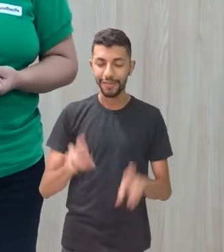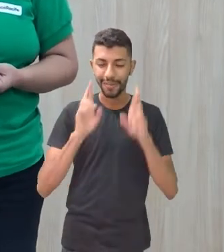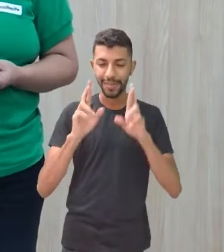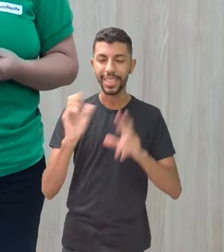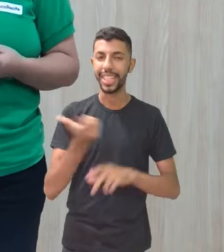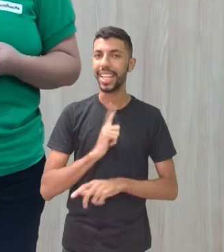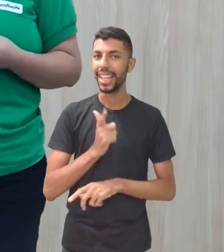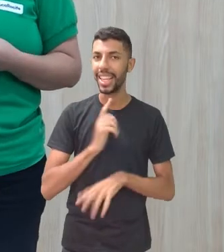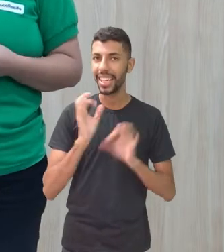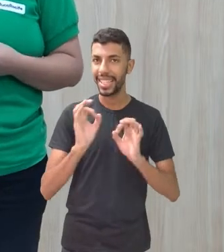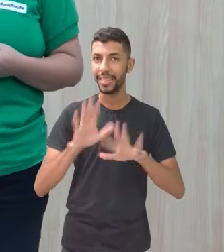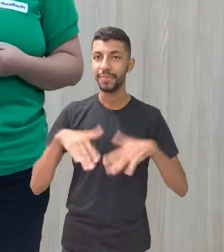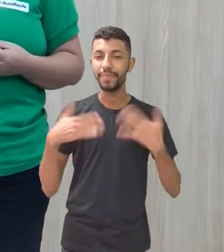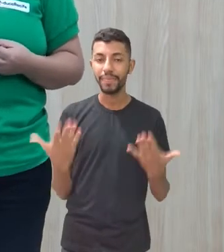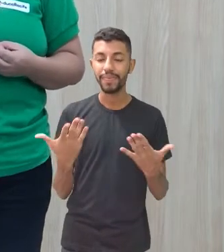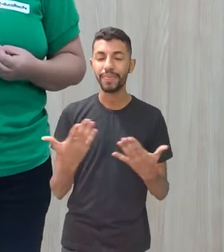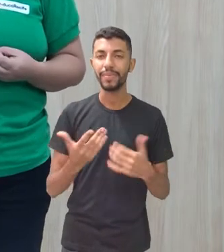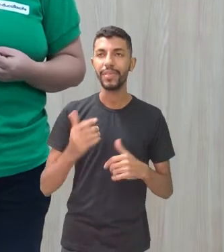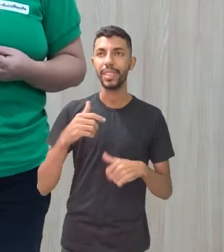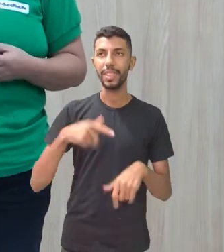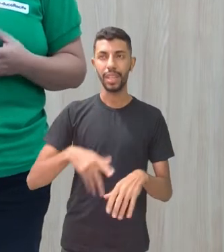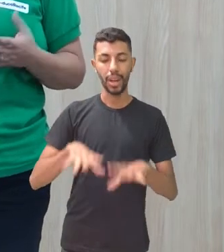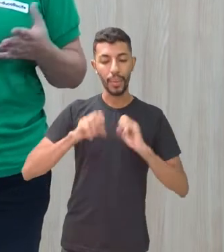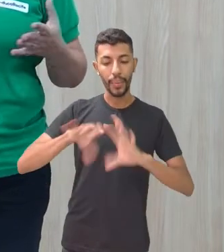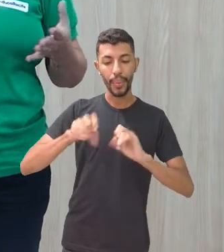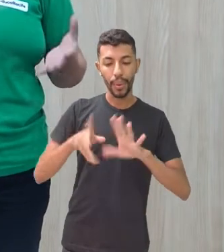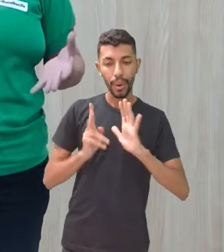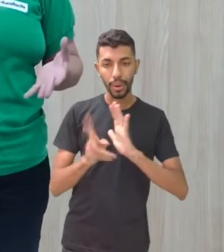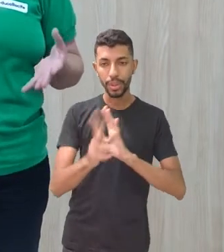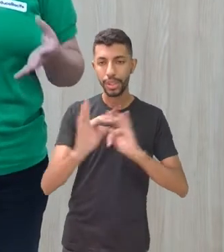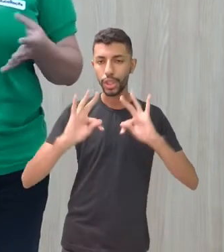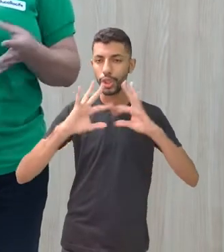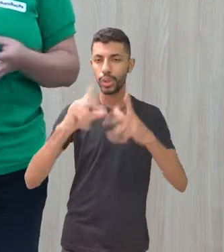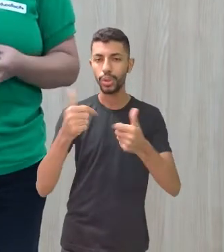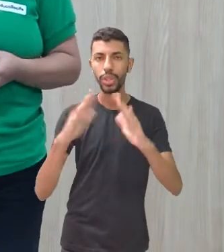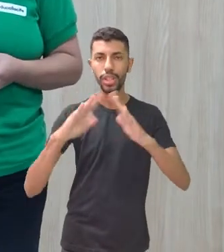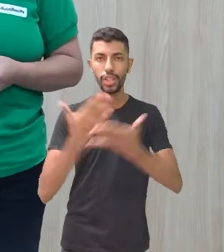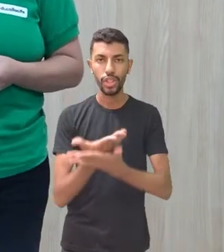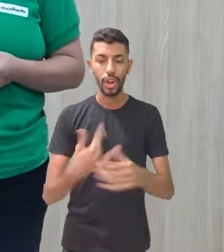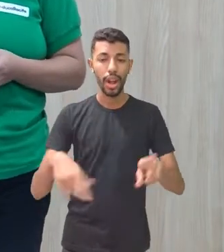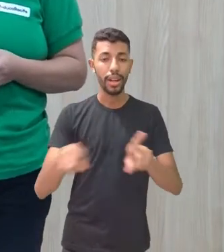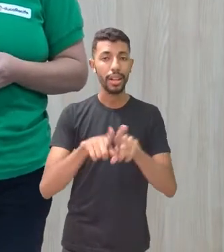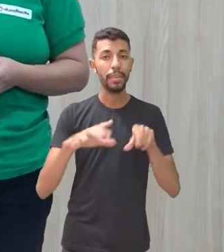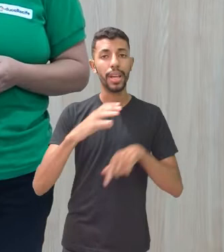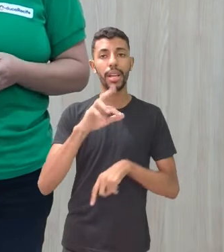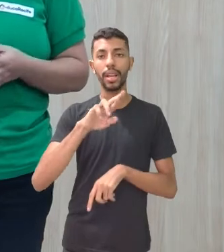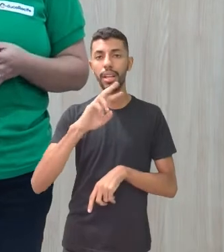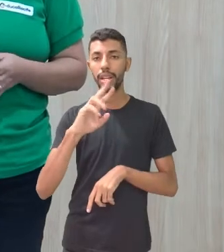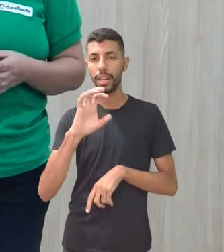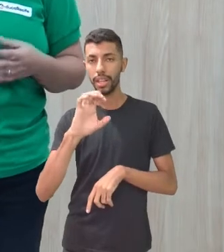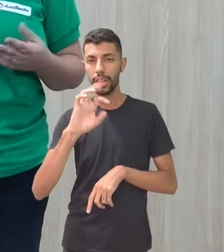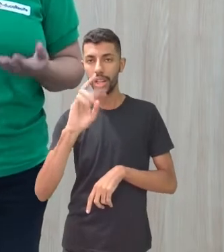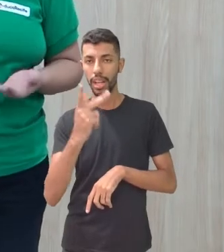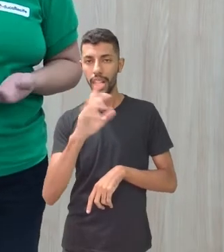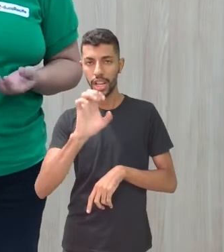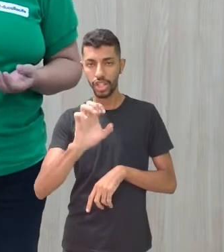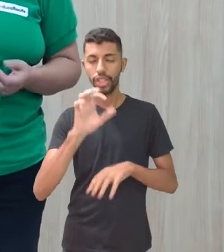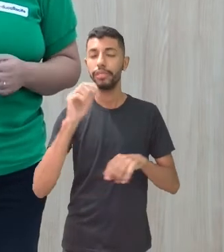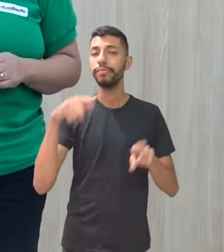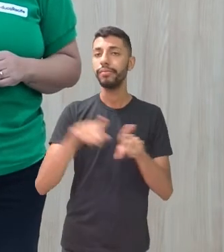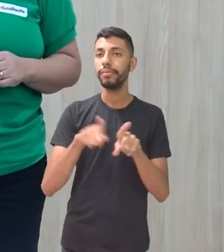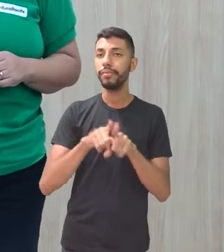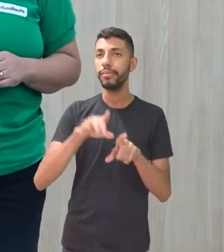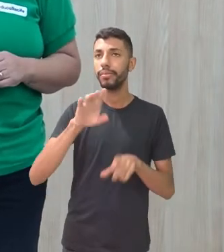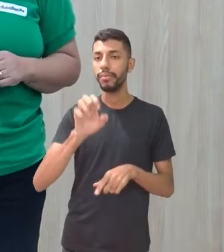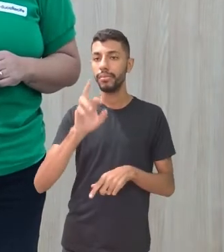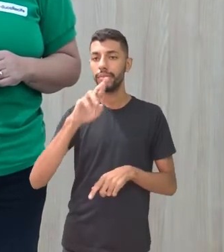tenham. Então, a formação continuada para todas as escolas, inclusive creches e berçários, é essencial.